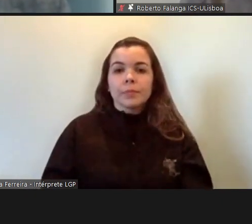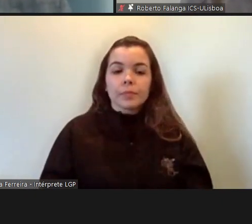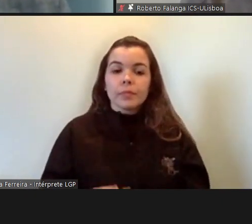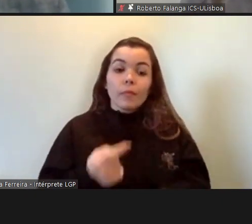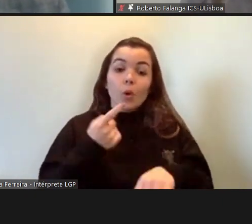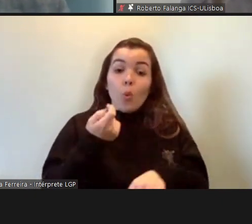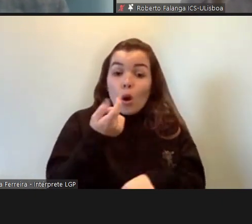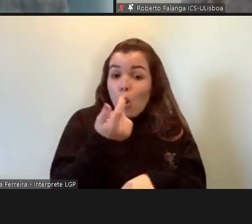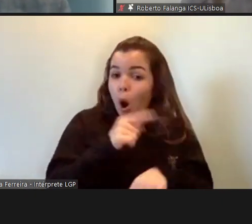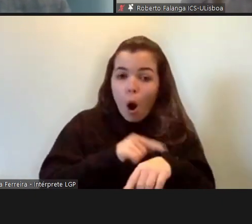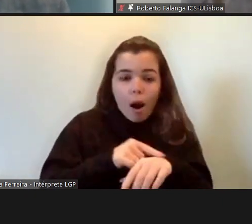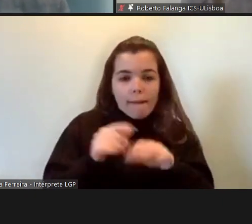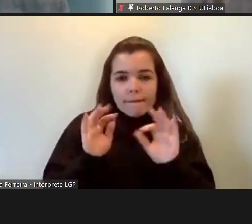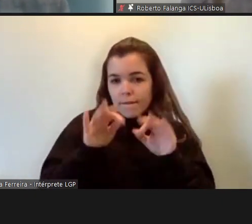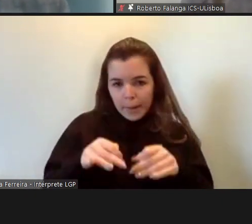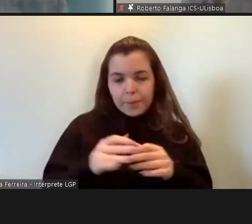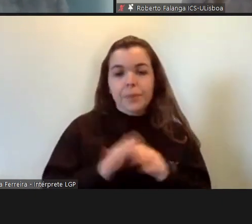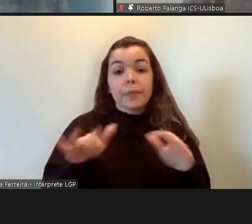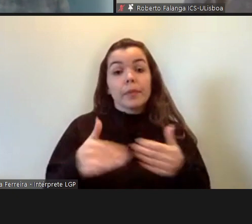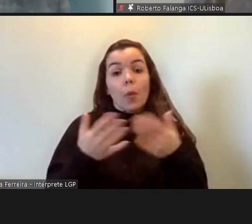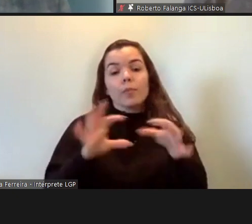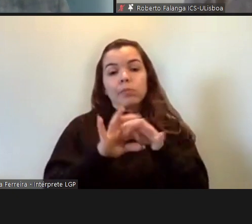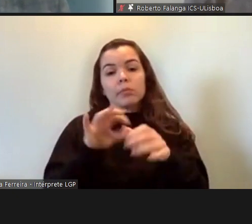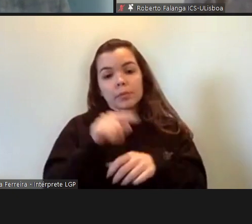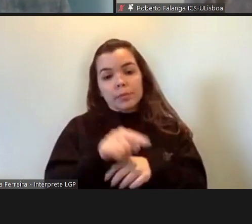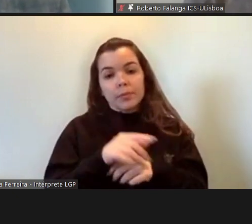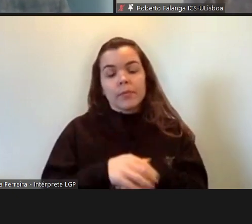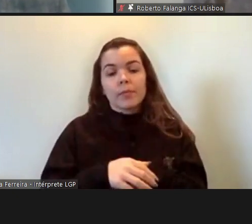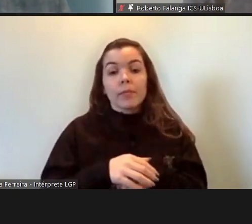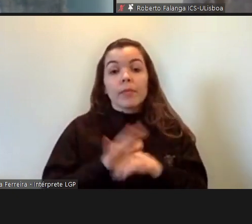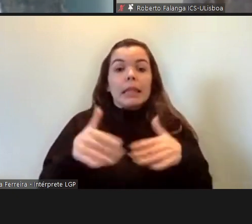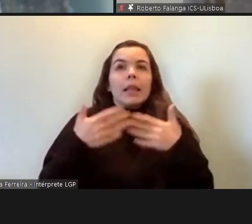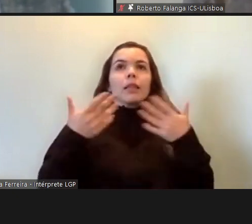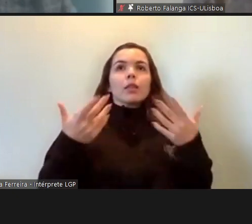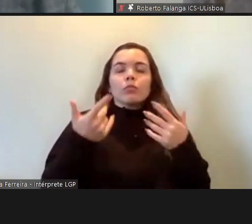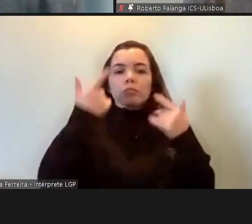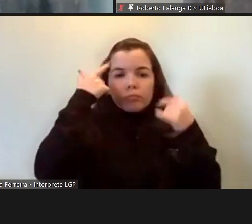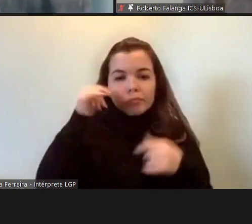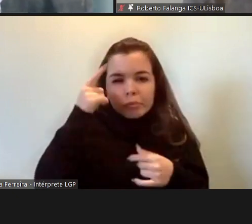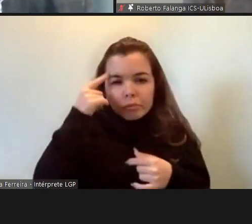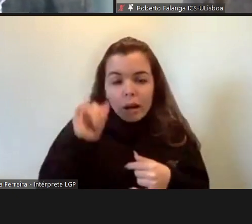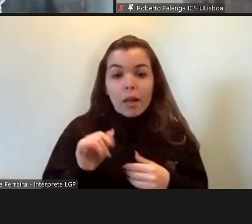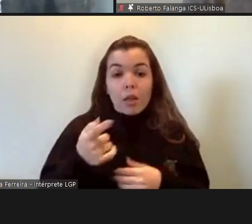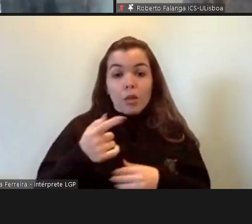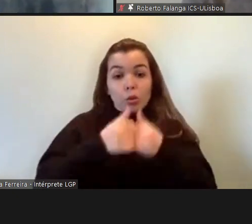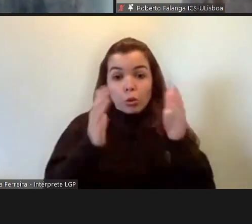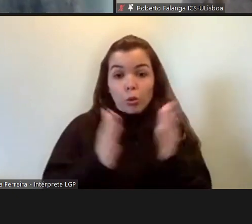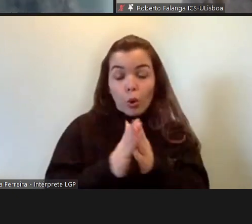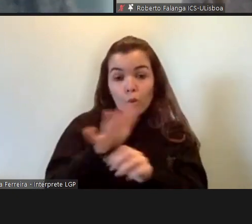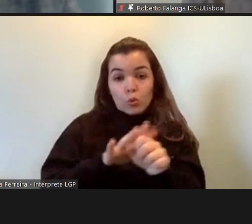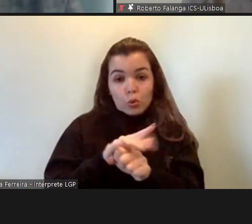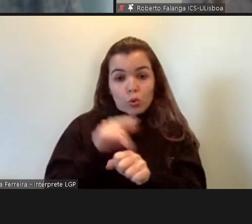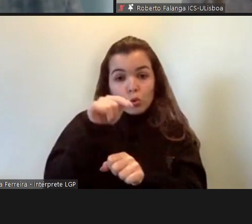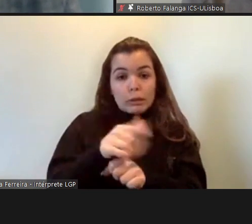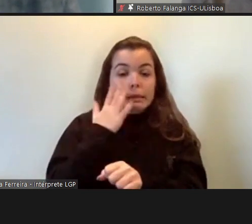horas de terminarmos. Em relação a isto, que lições, digamos assim, de todo este contexto e das tentativas que